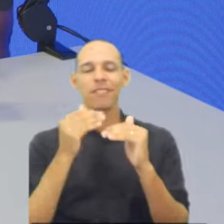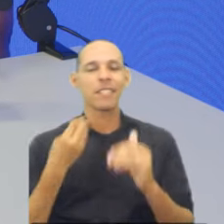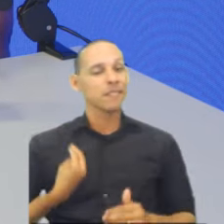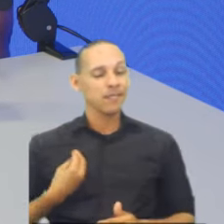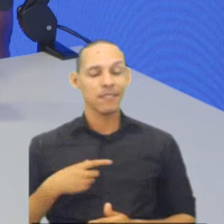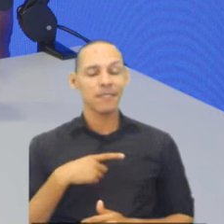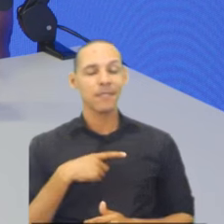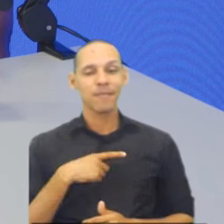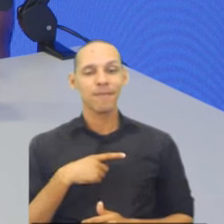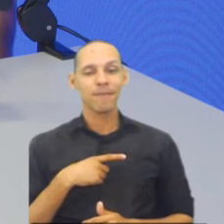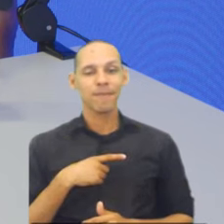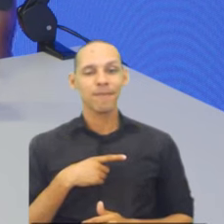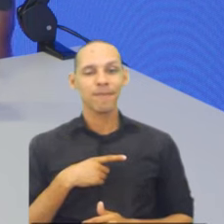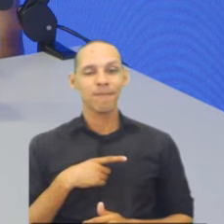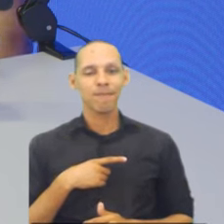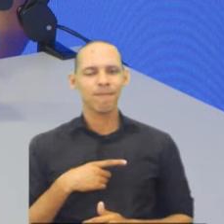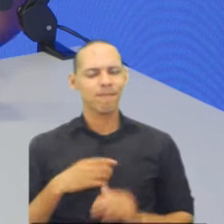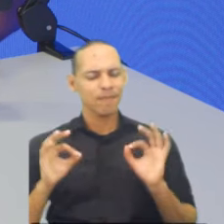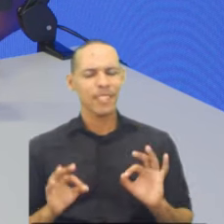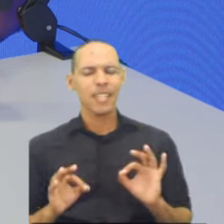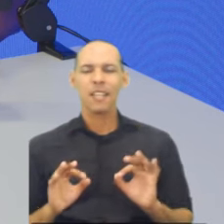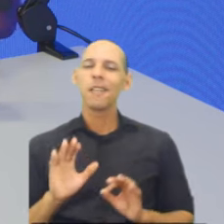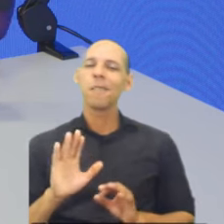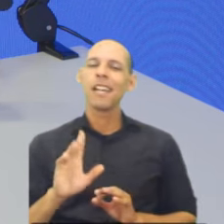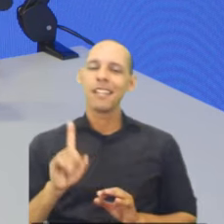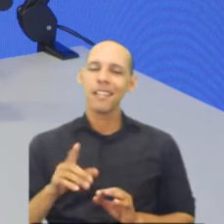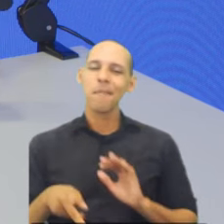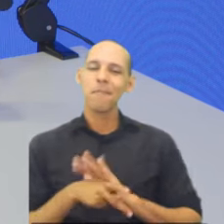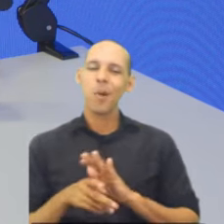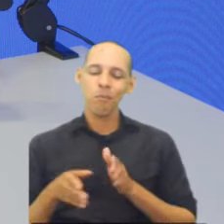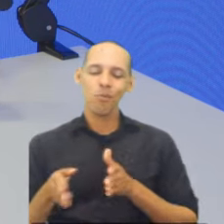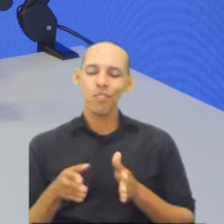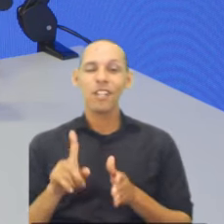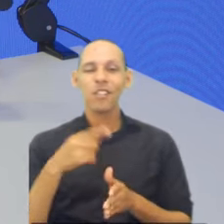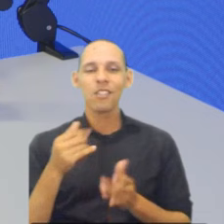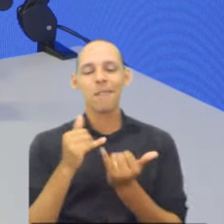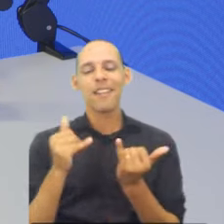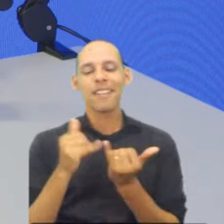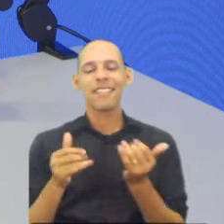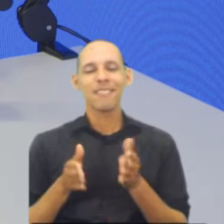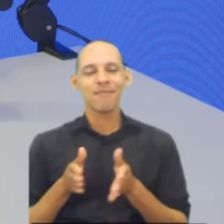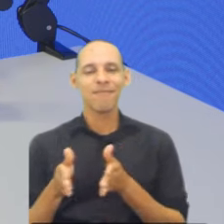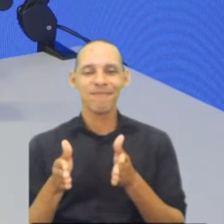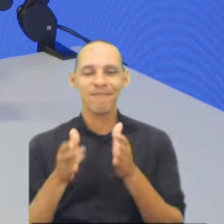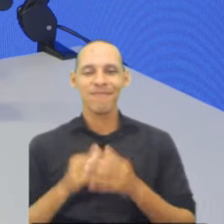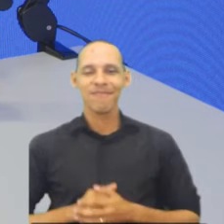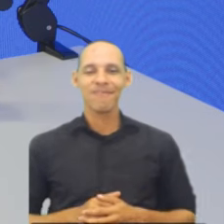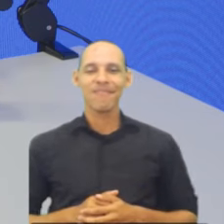houveram eh não tenho dúvida disso mas eu acho que faz parte da jornada estamos no meio dessa